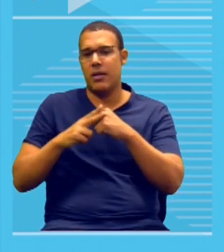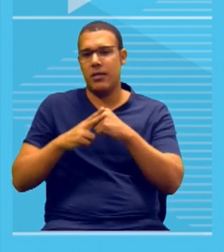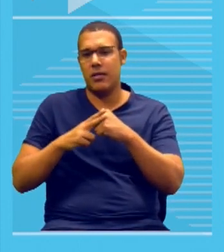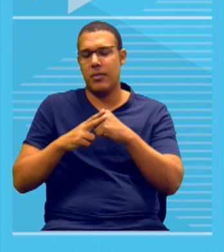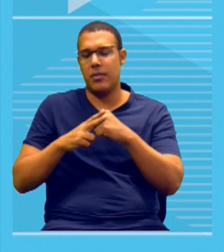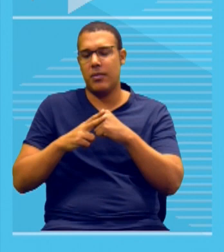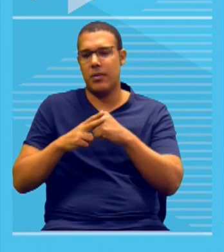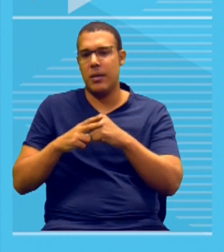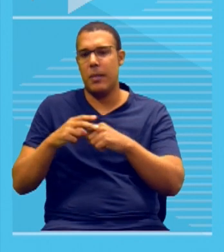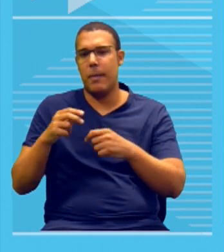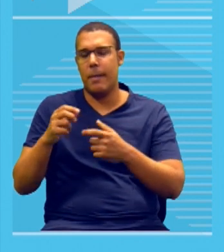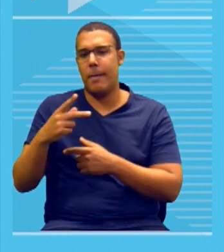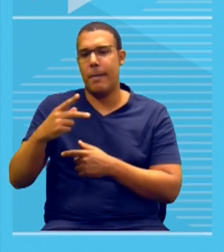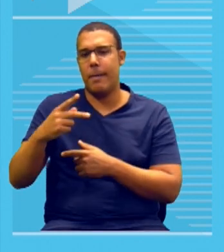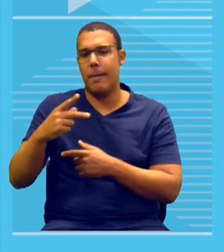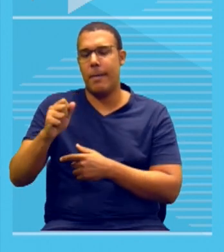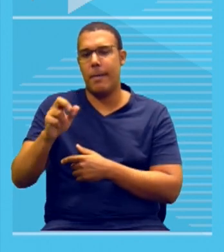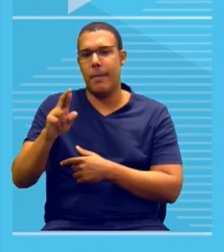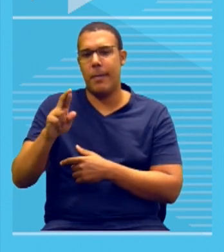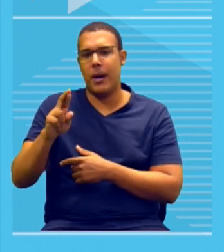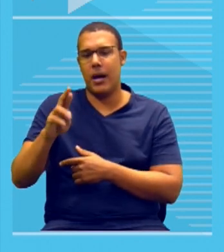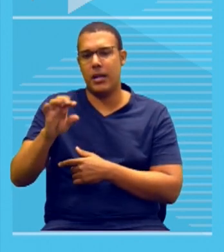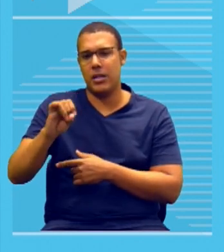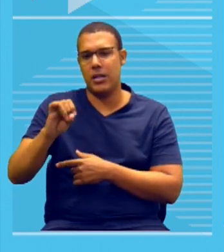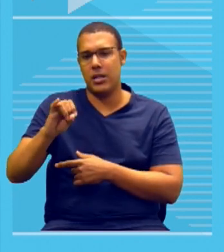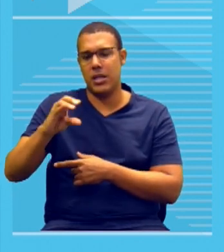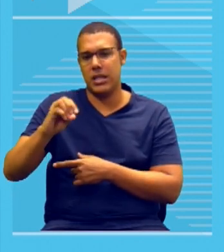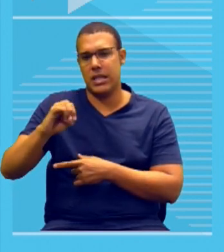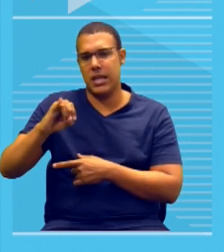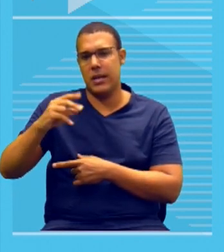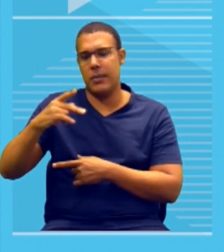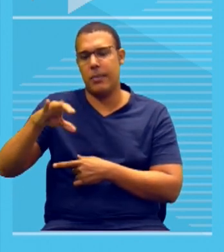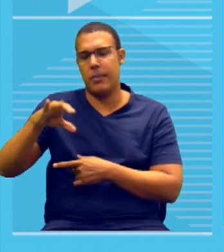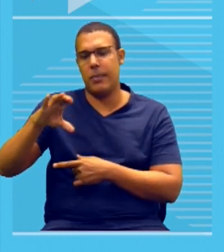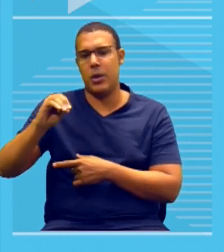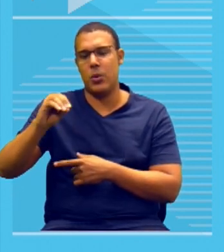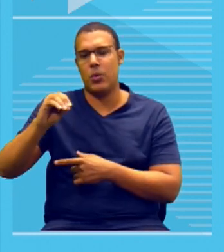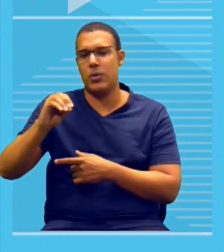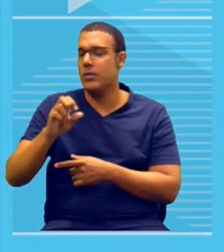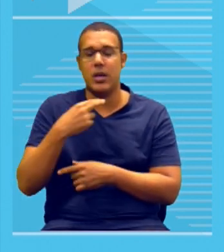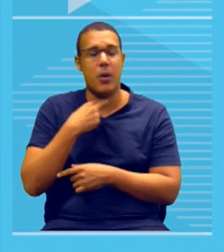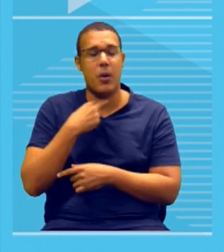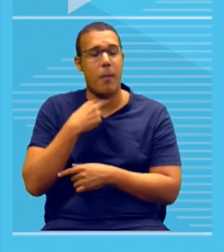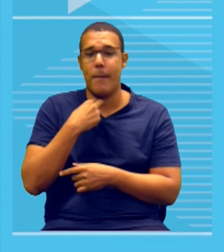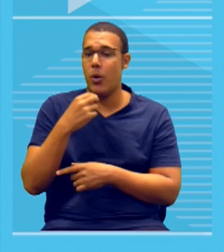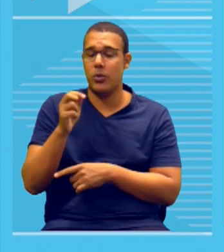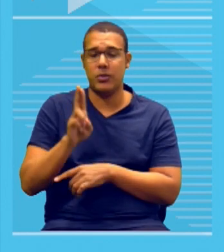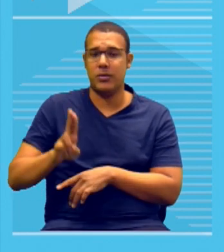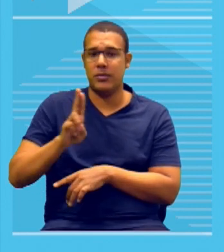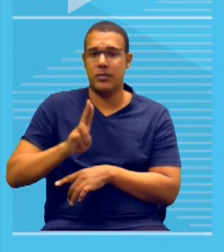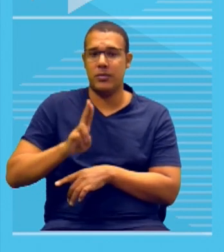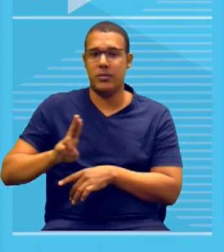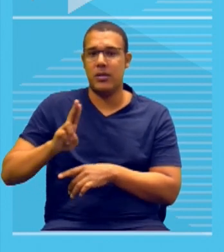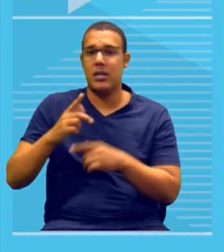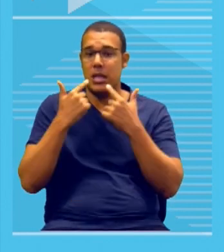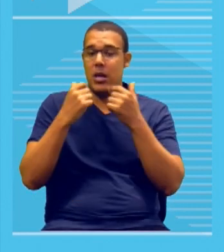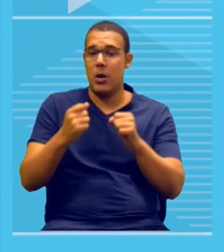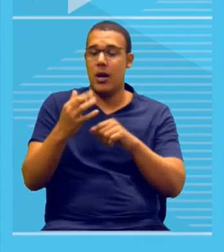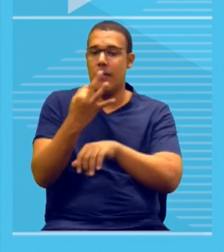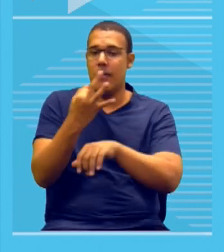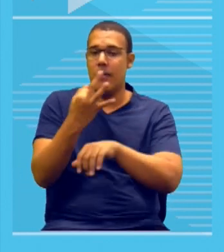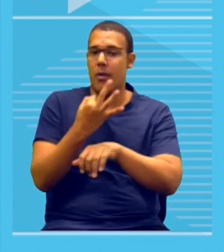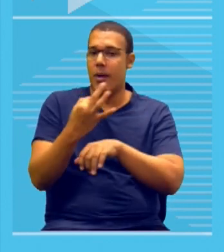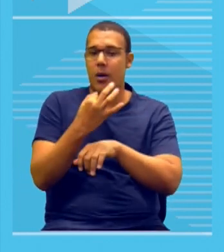particípio aquela terminação em do você não vai poder utilizar isso na linguagem padrão